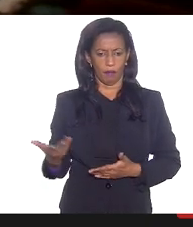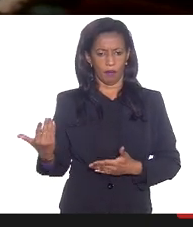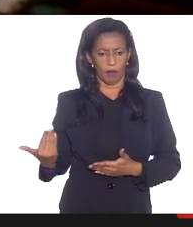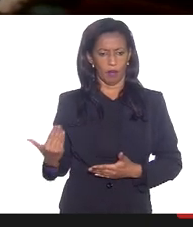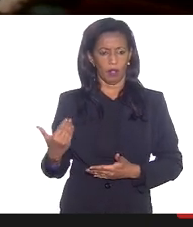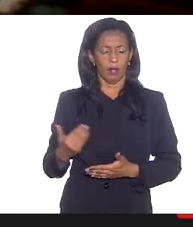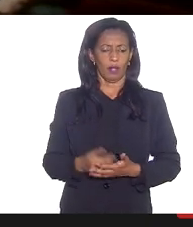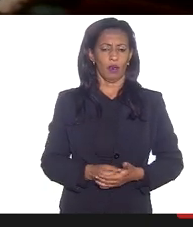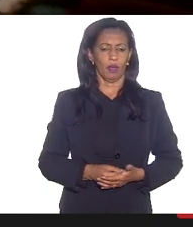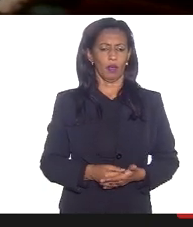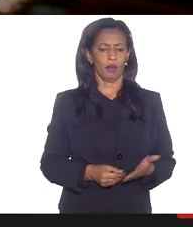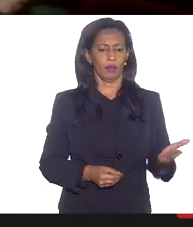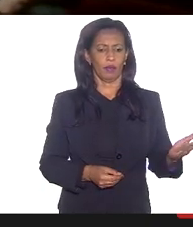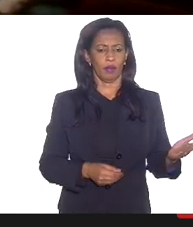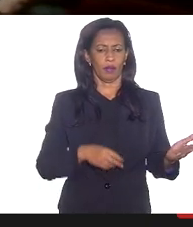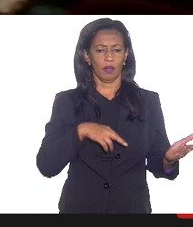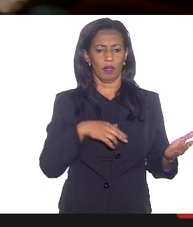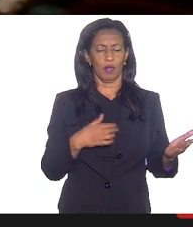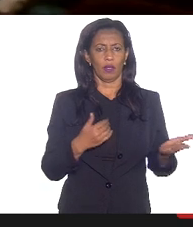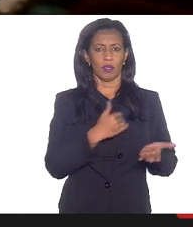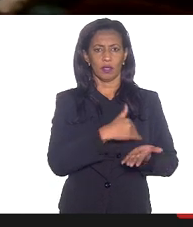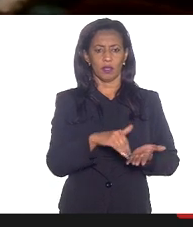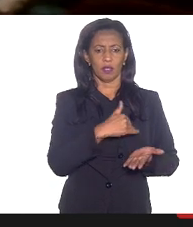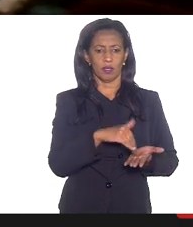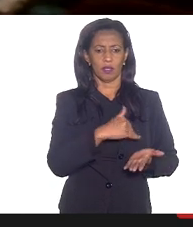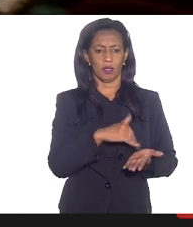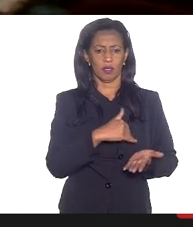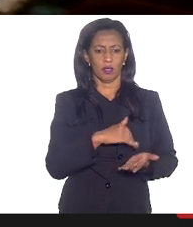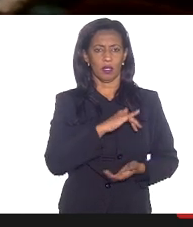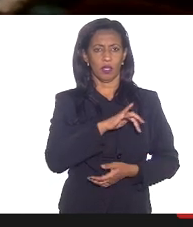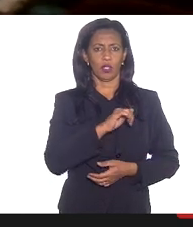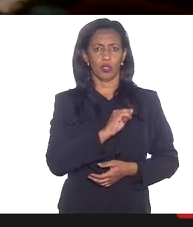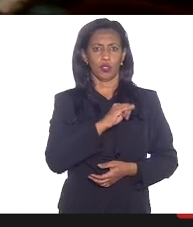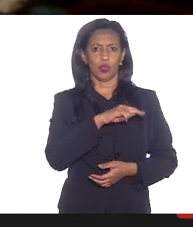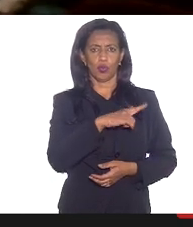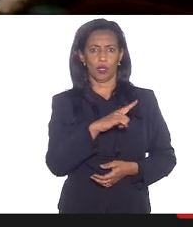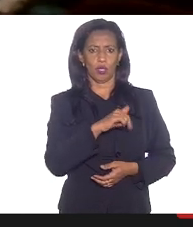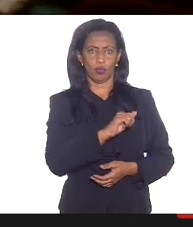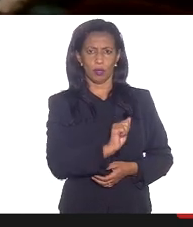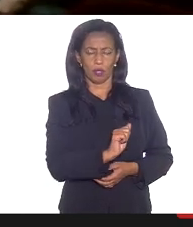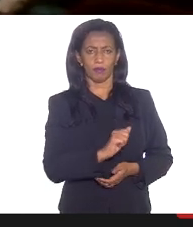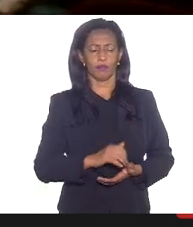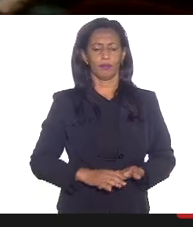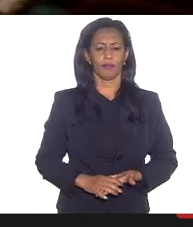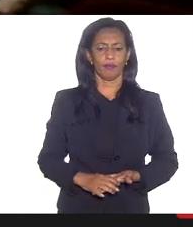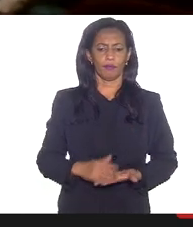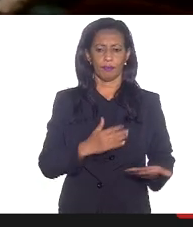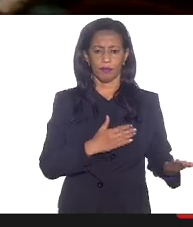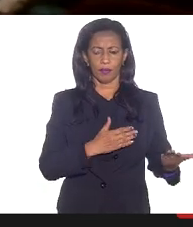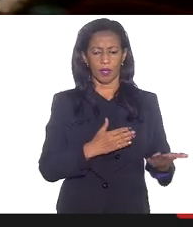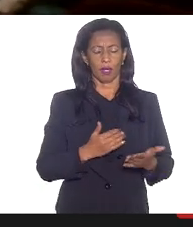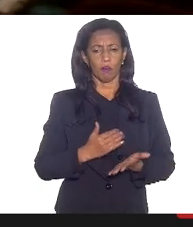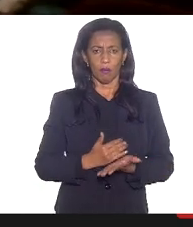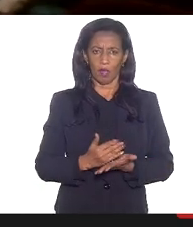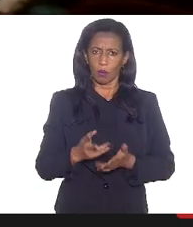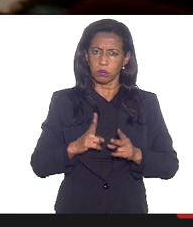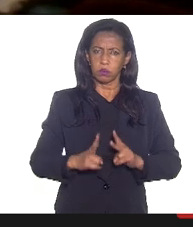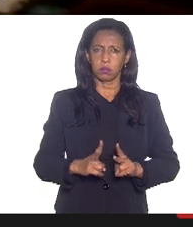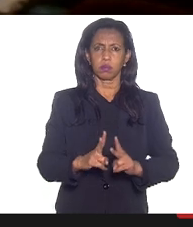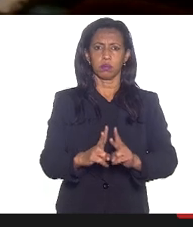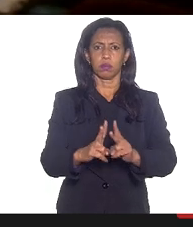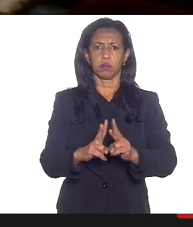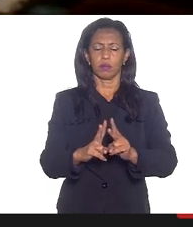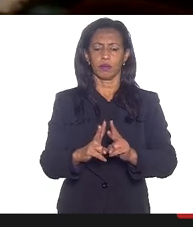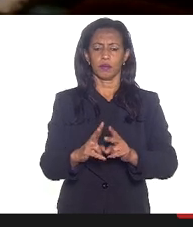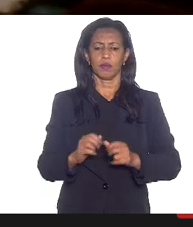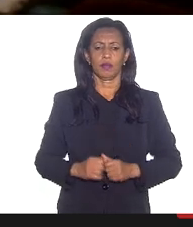pedagogia, a nossa subsecretária Joilza, para dar prosseguimento a